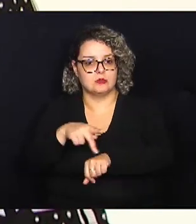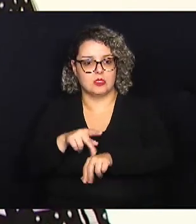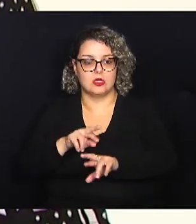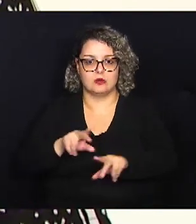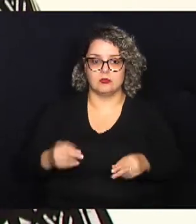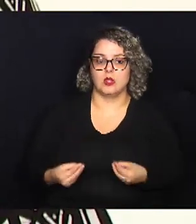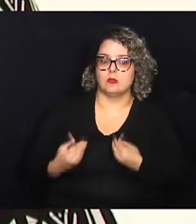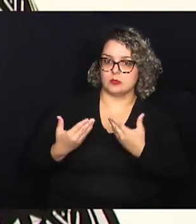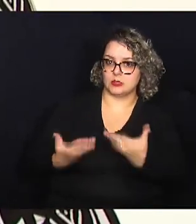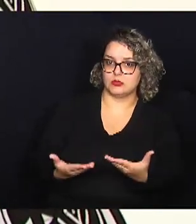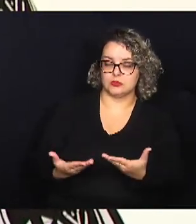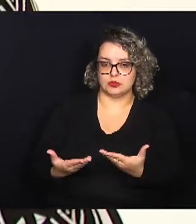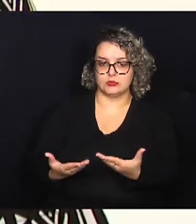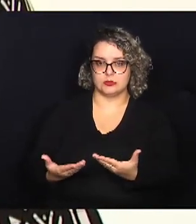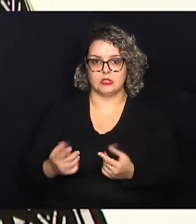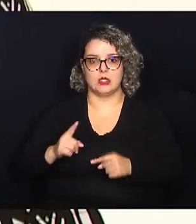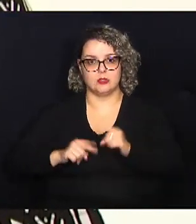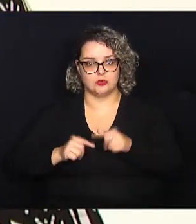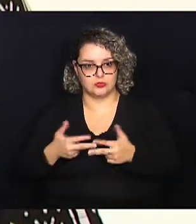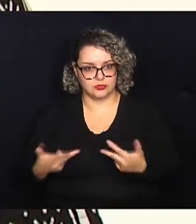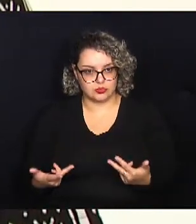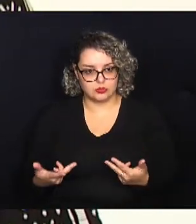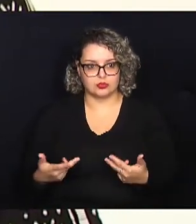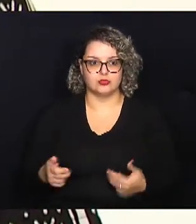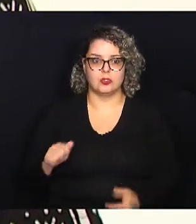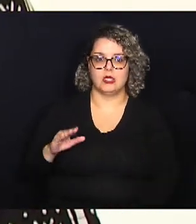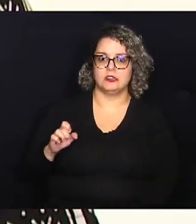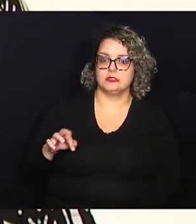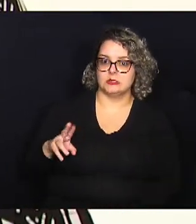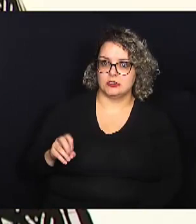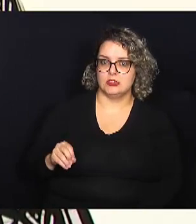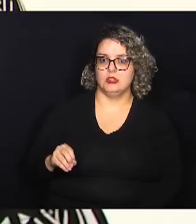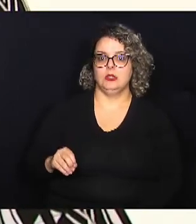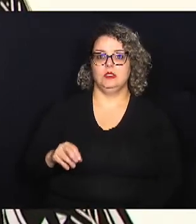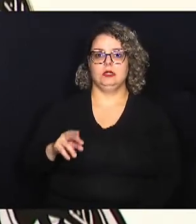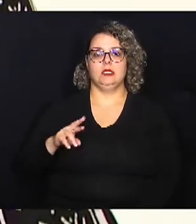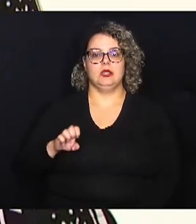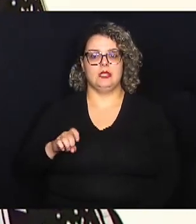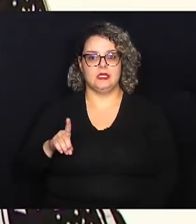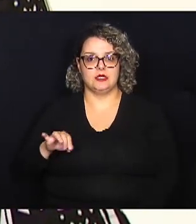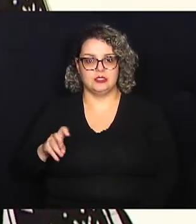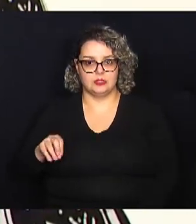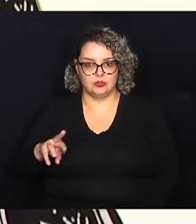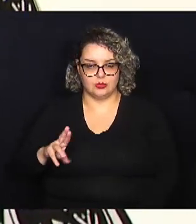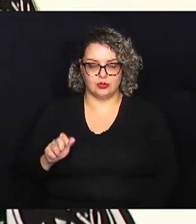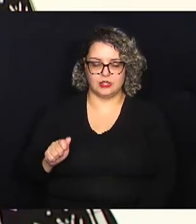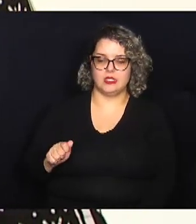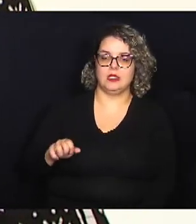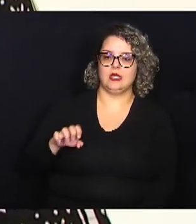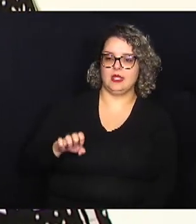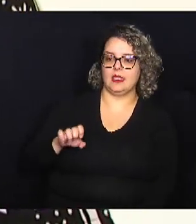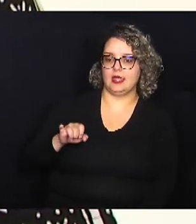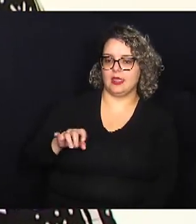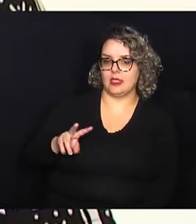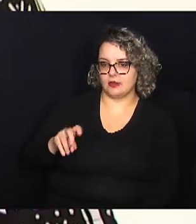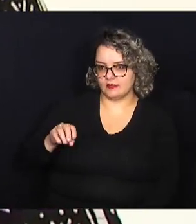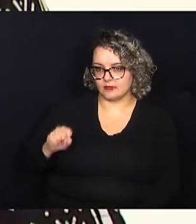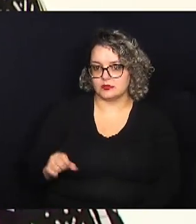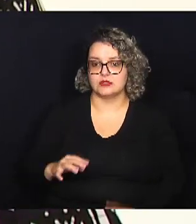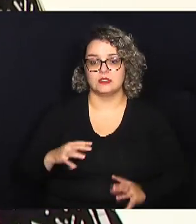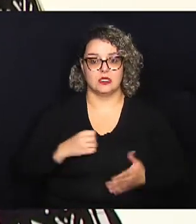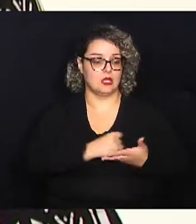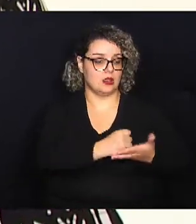cederam obras, não é, que são do acervo da editora Eiros no momento e que nós levamos para várias cidades que queiram estar